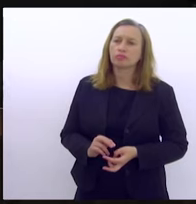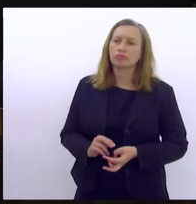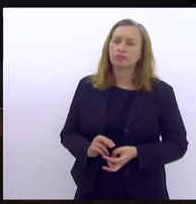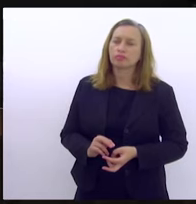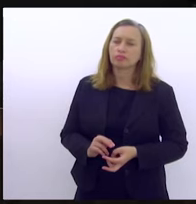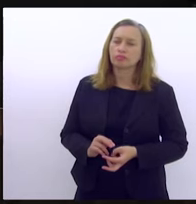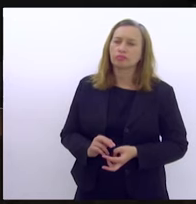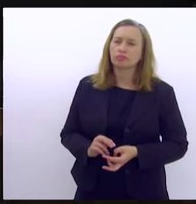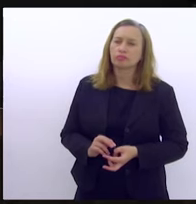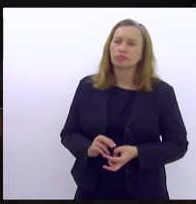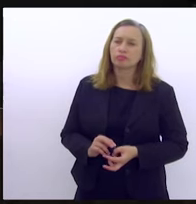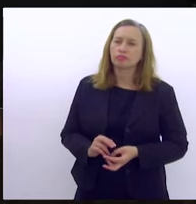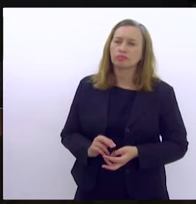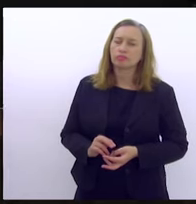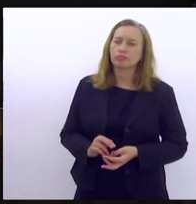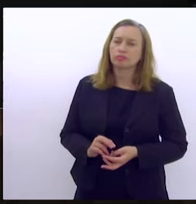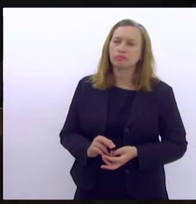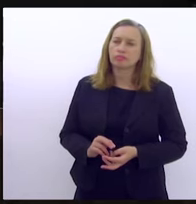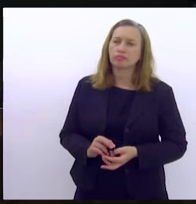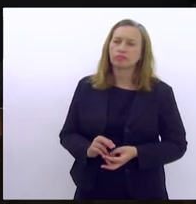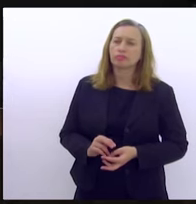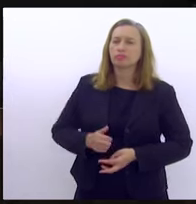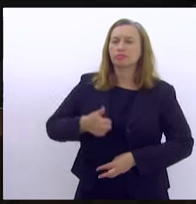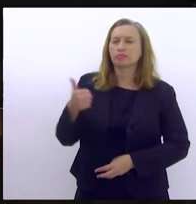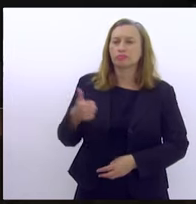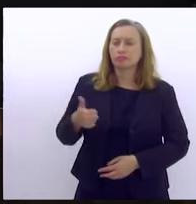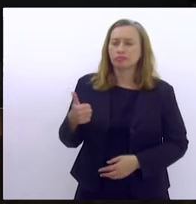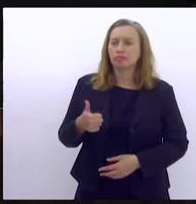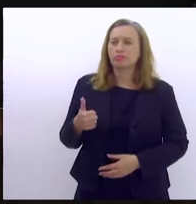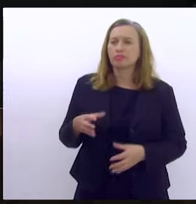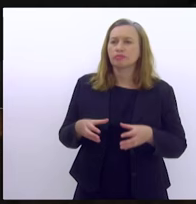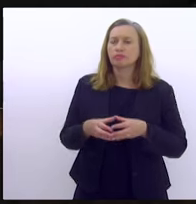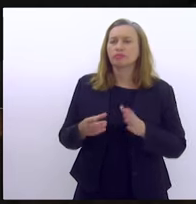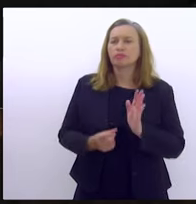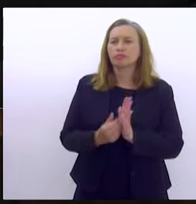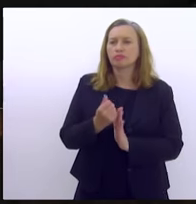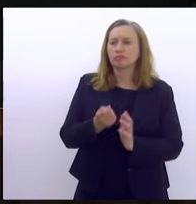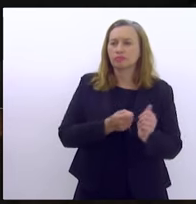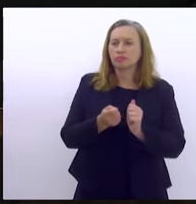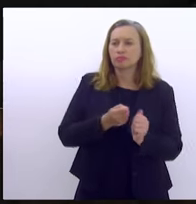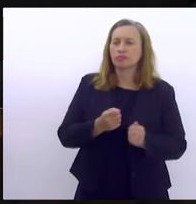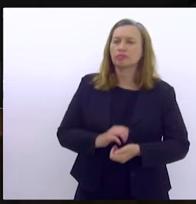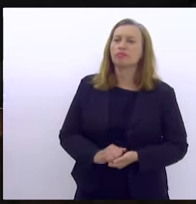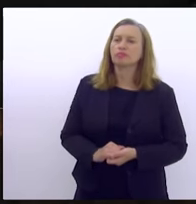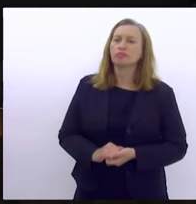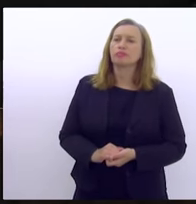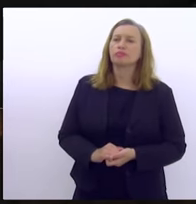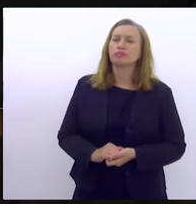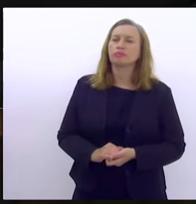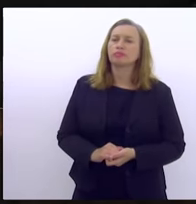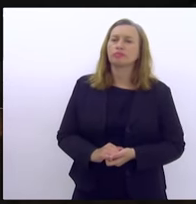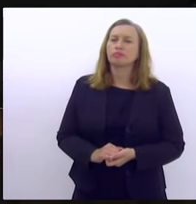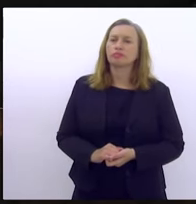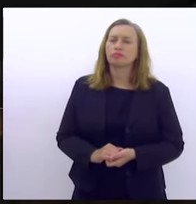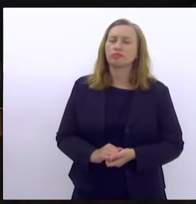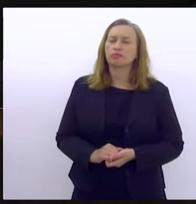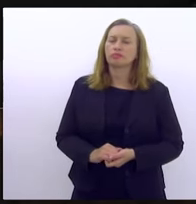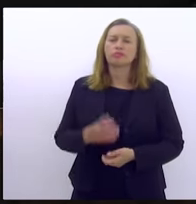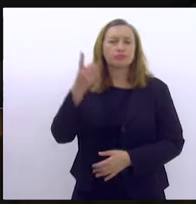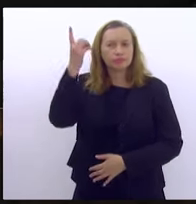às discriminações, eu costumo dizer. Primeiramente, pela comissão de orçamento, fiscalização financeira e controle,